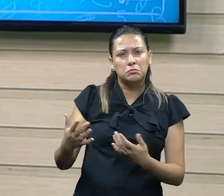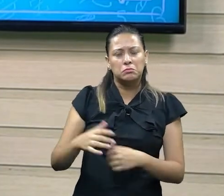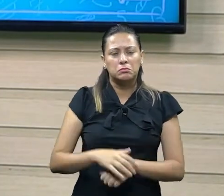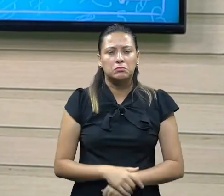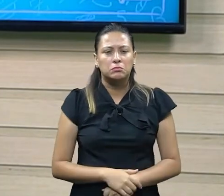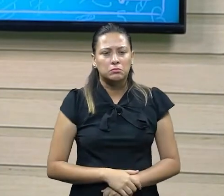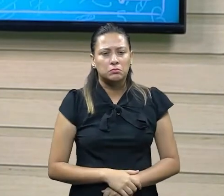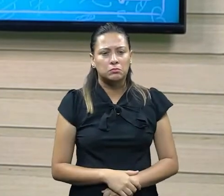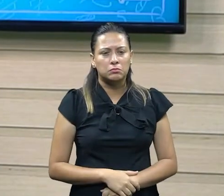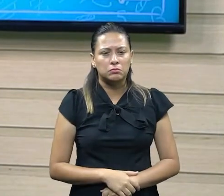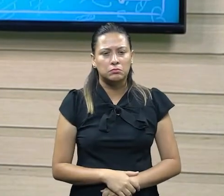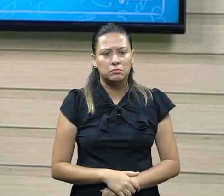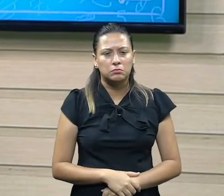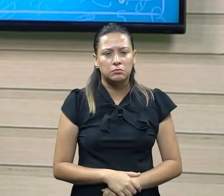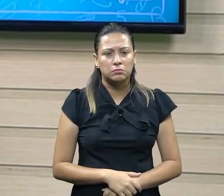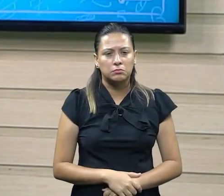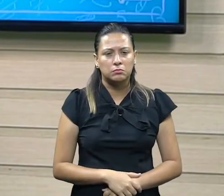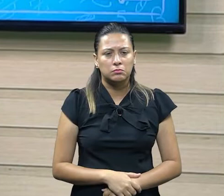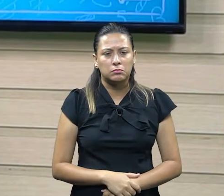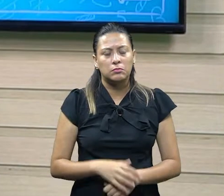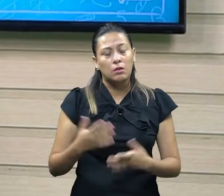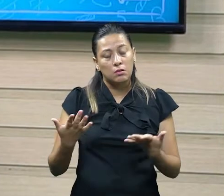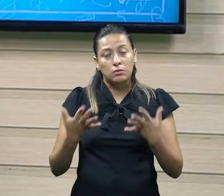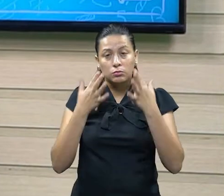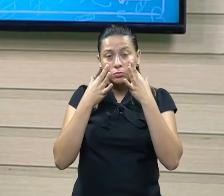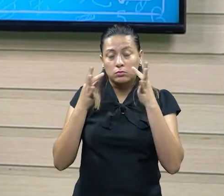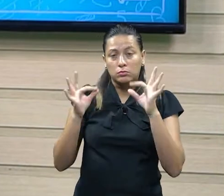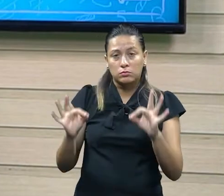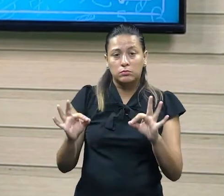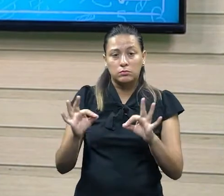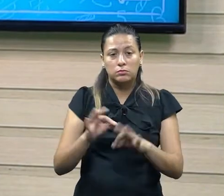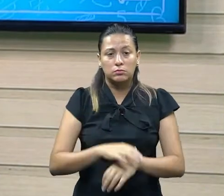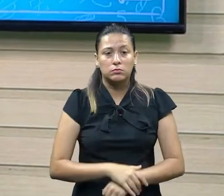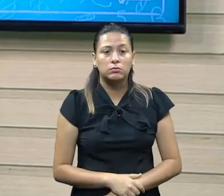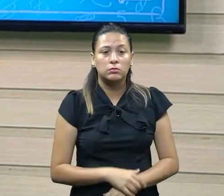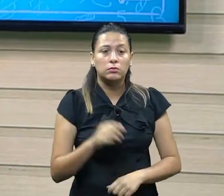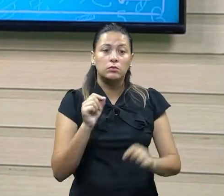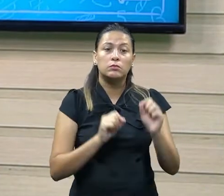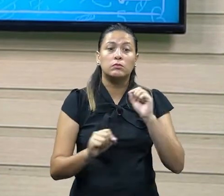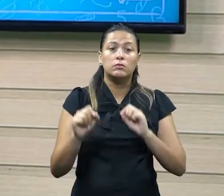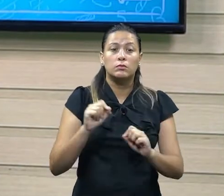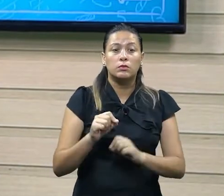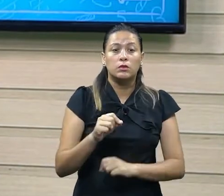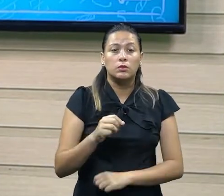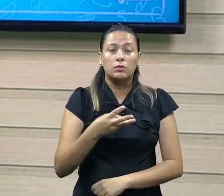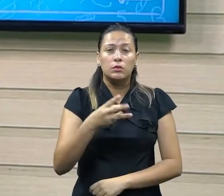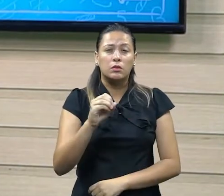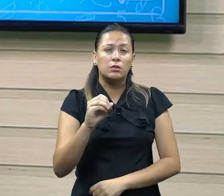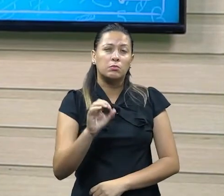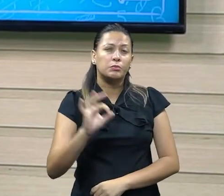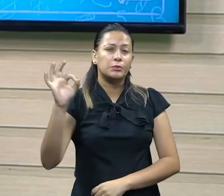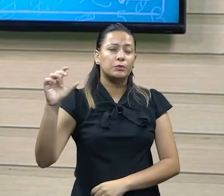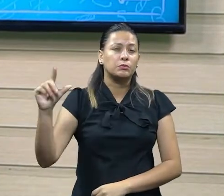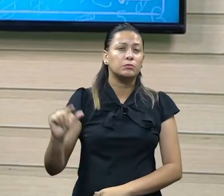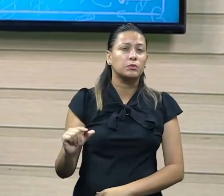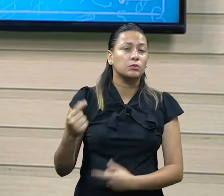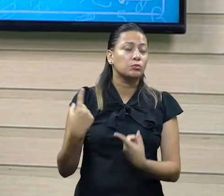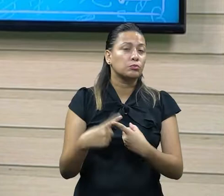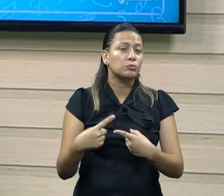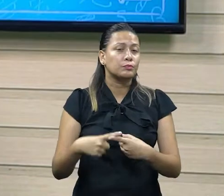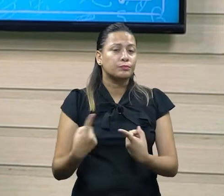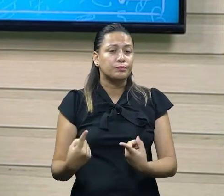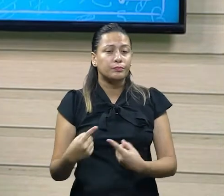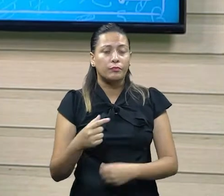é algo que chama muita atenção quando ela baixa para 30%.